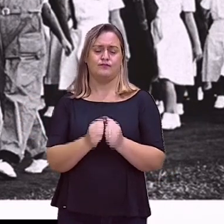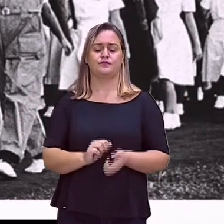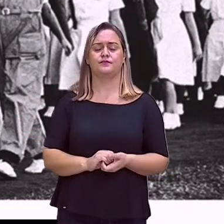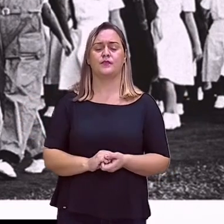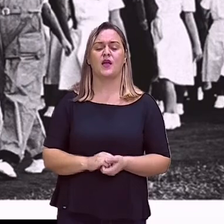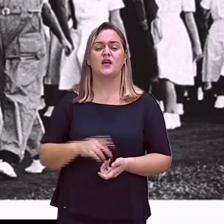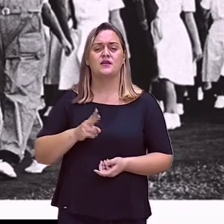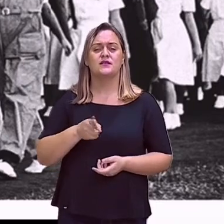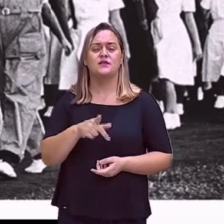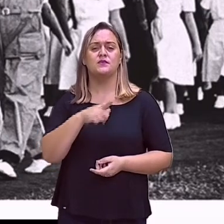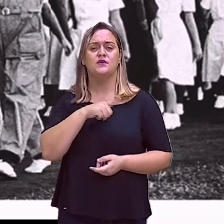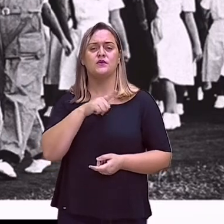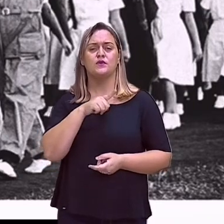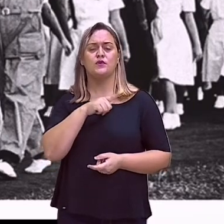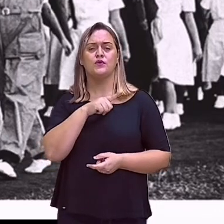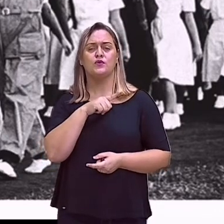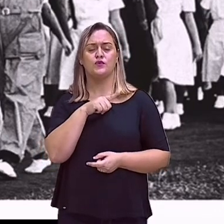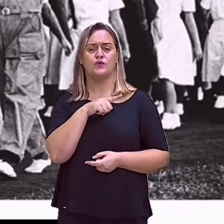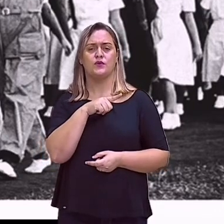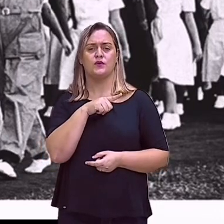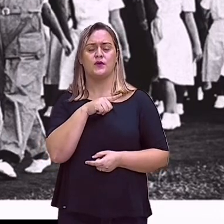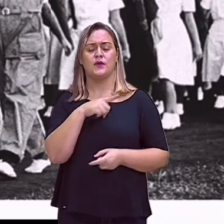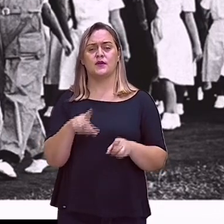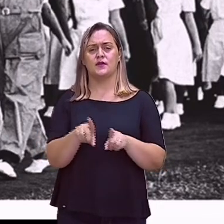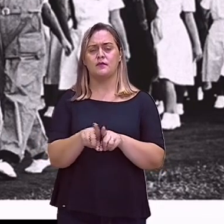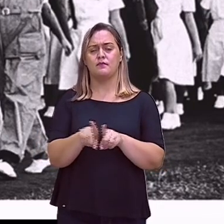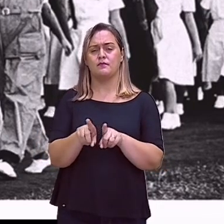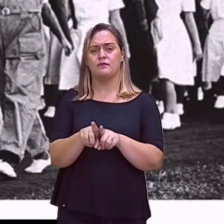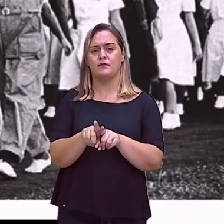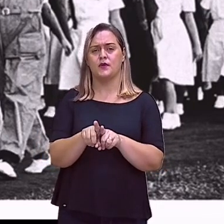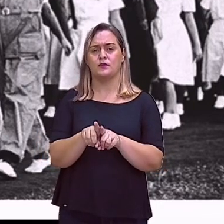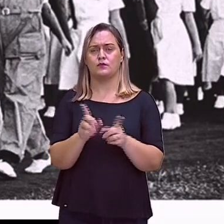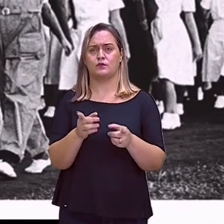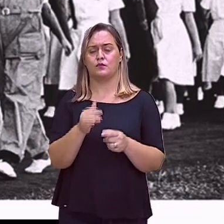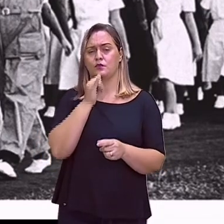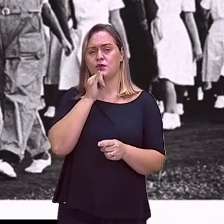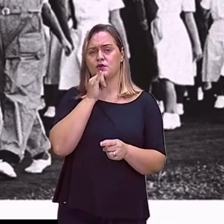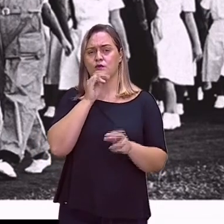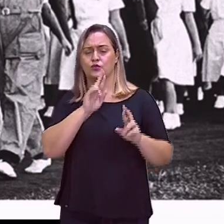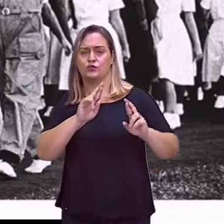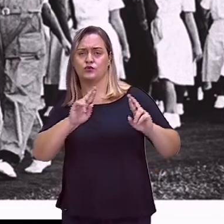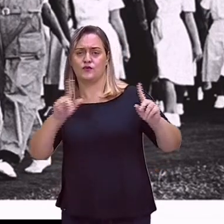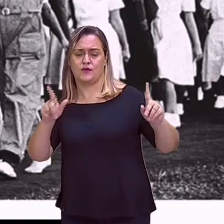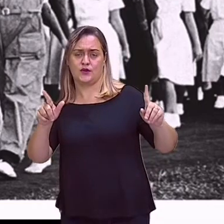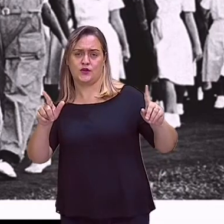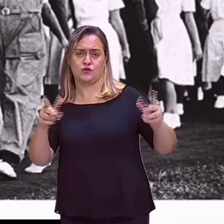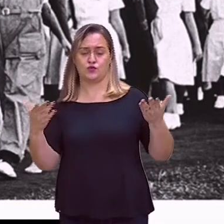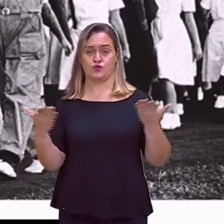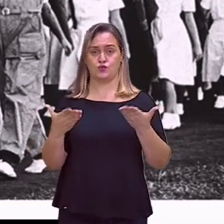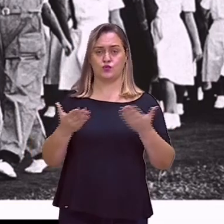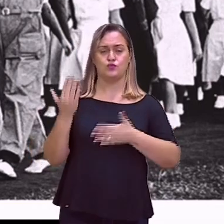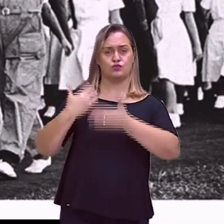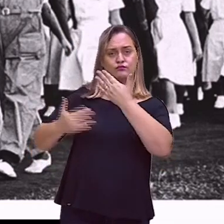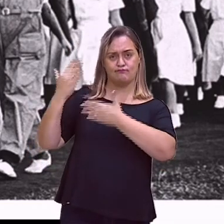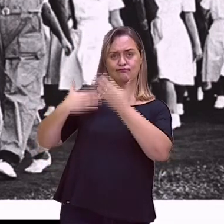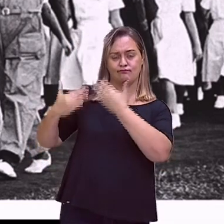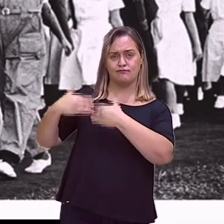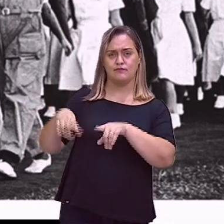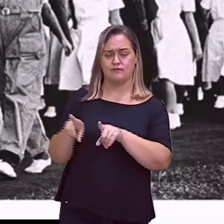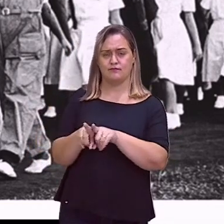comunista e socialista, ele diverge totalmente do capitalista, esse sistema que nós vivemos hoje.